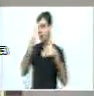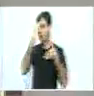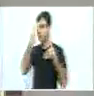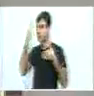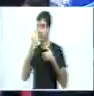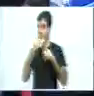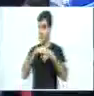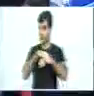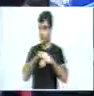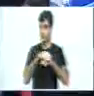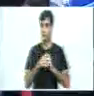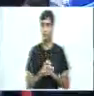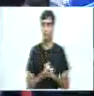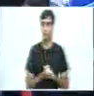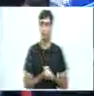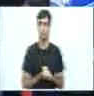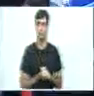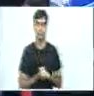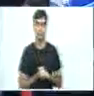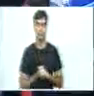noite.